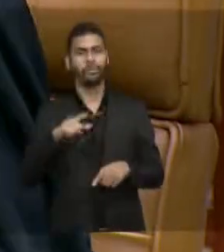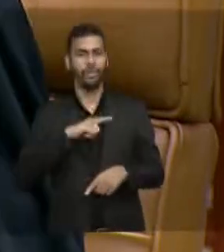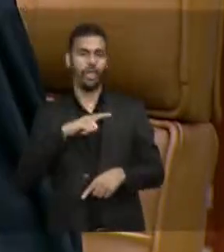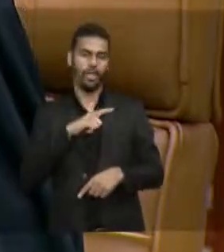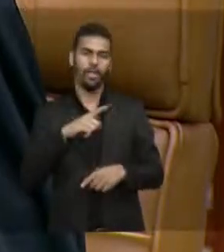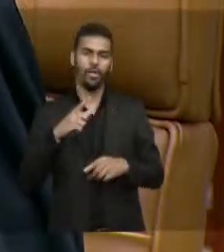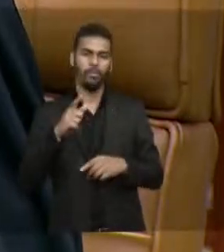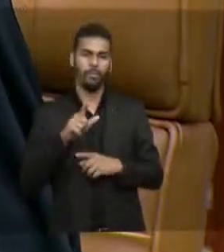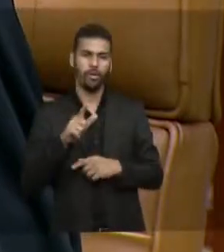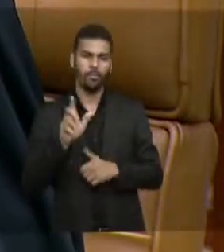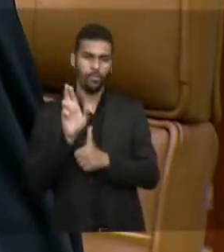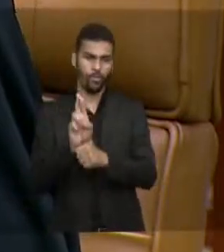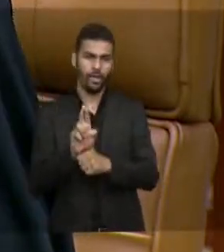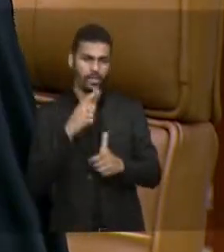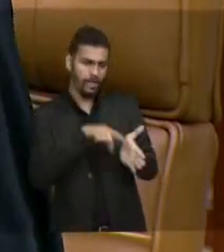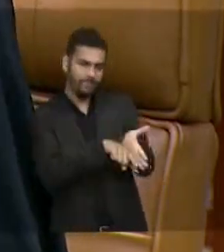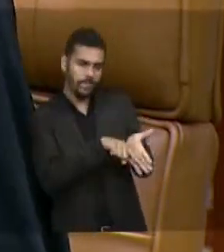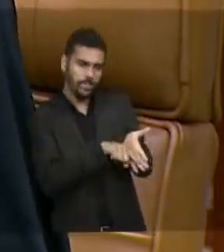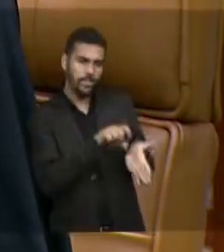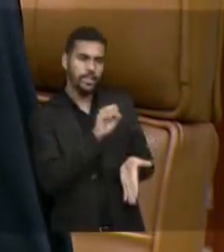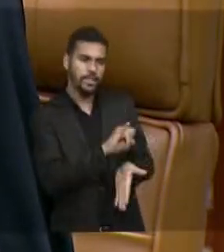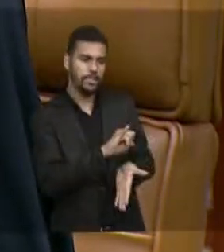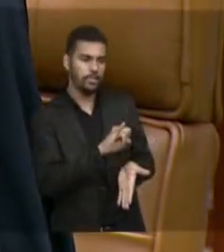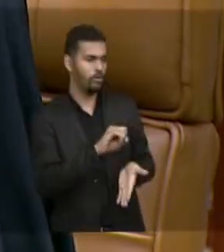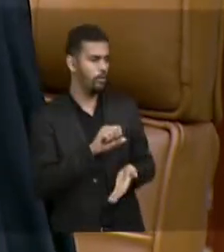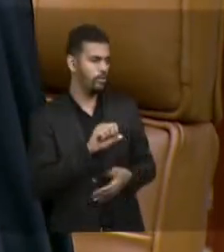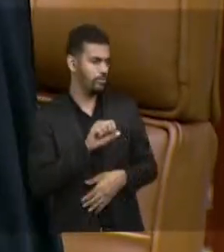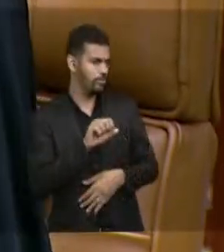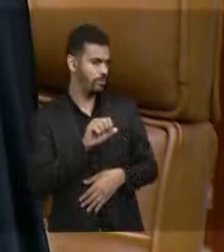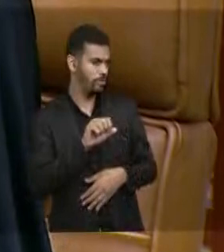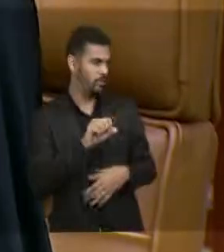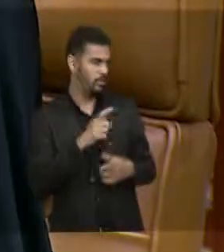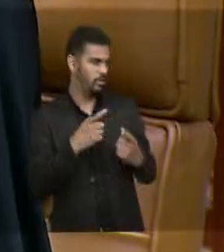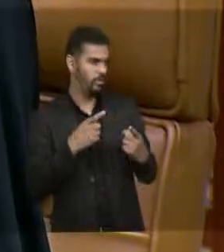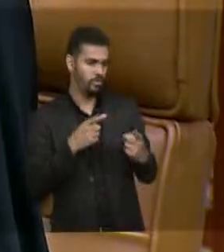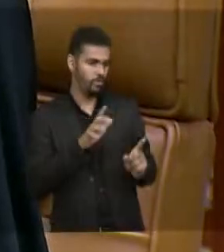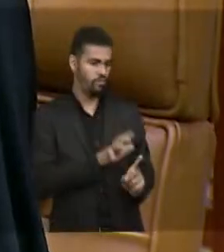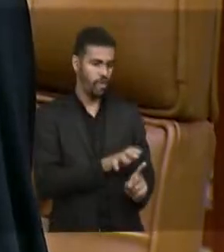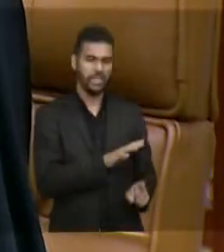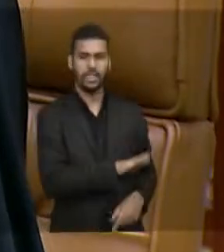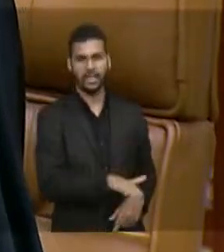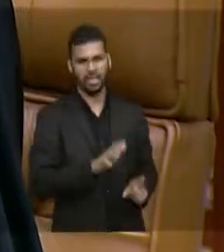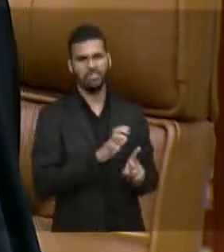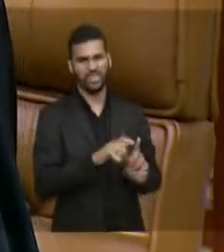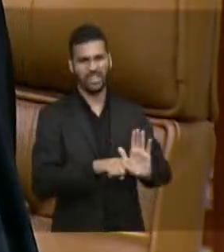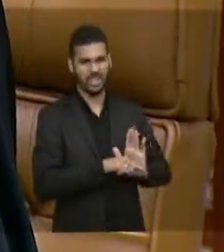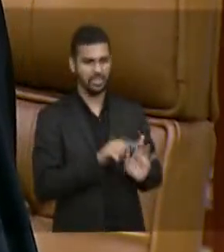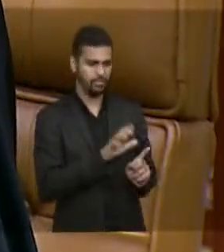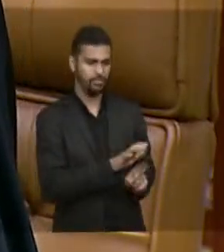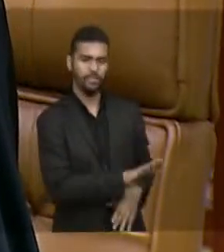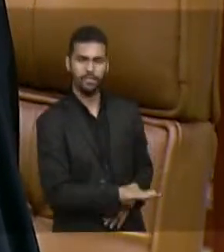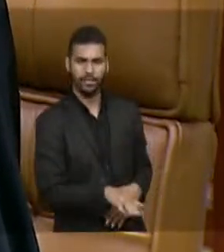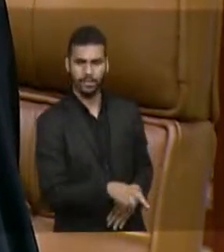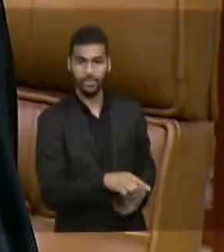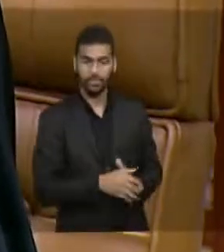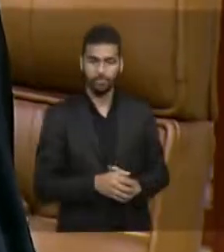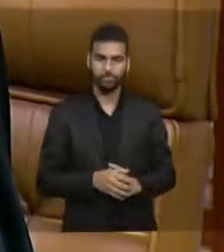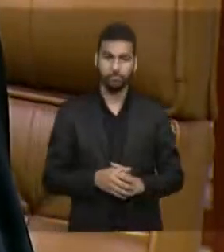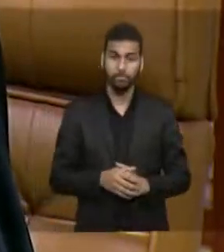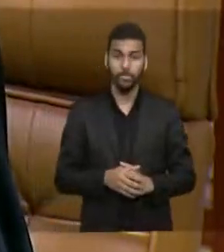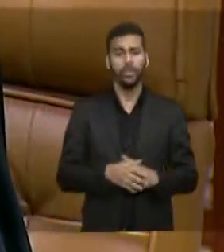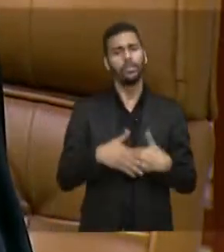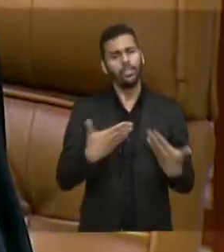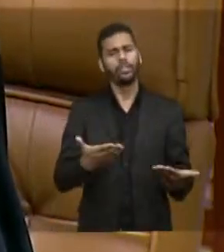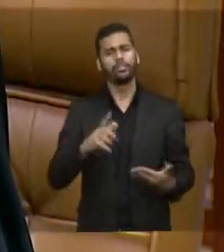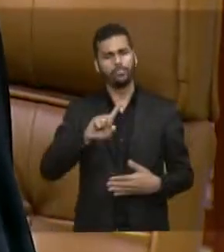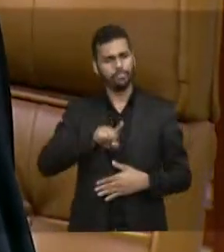é uma virtude dos atos praticados essa 745 pessoas foram imediatamente é liberadas